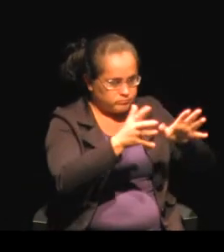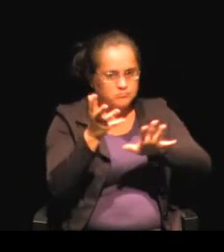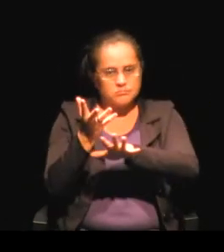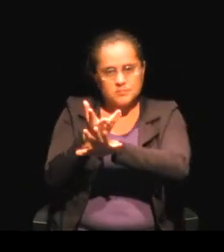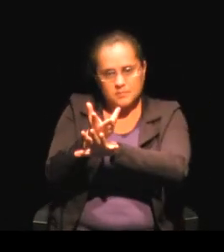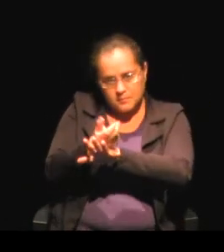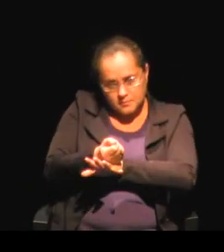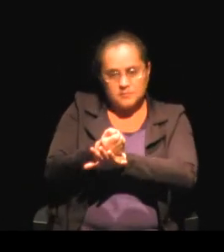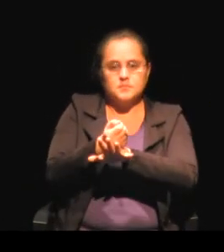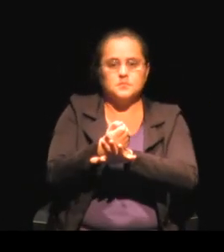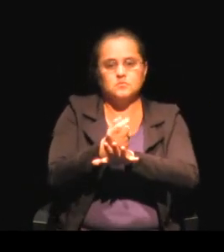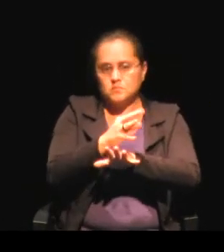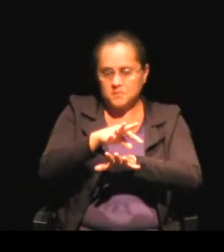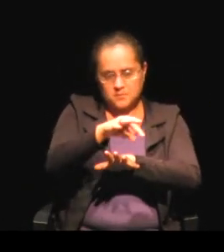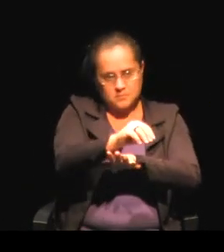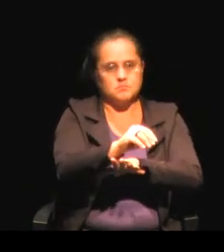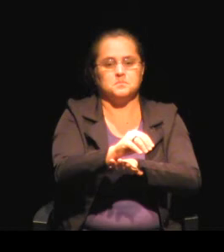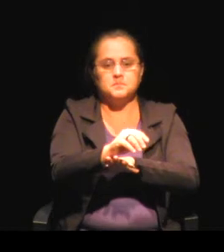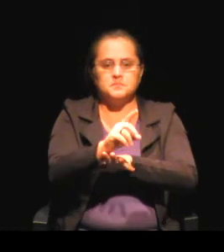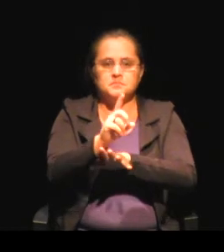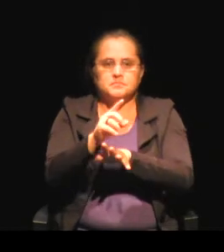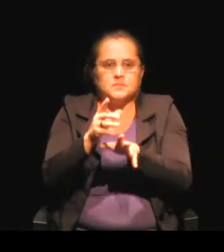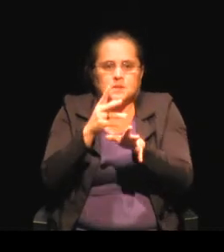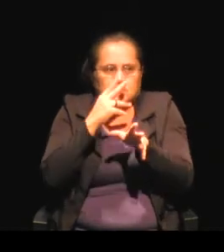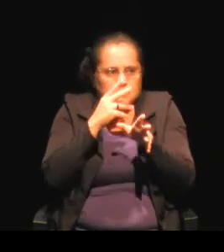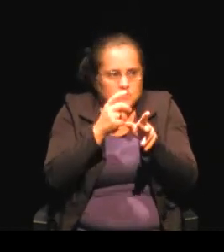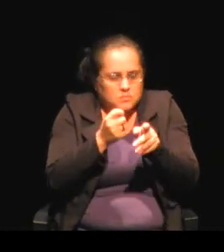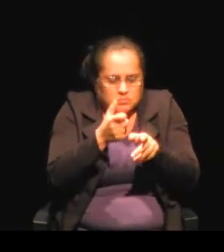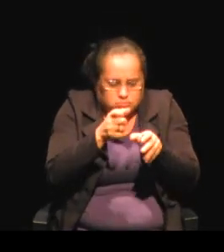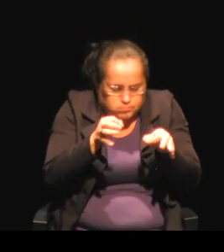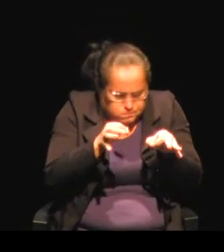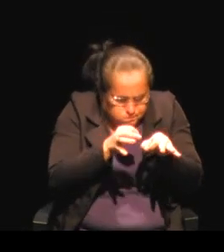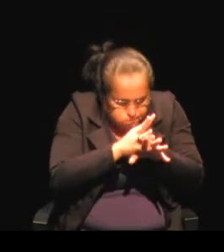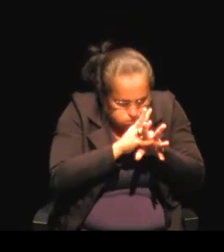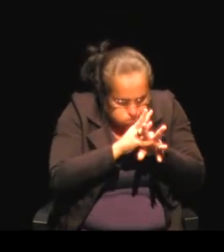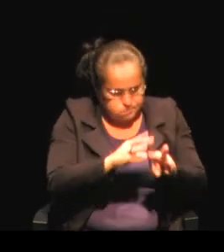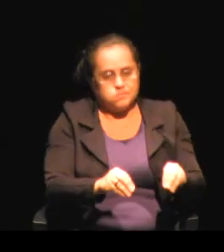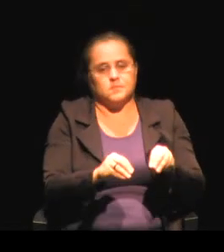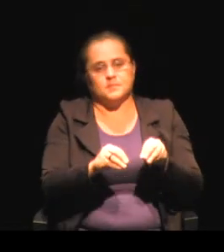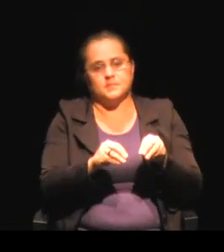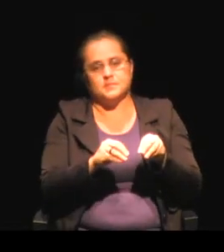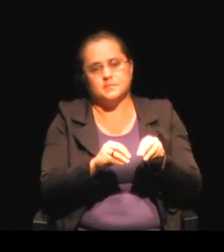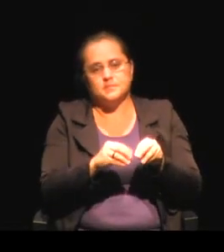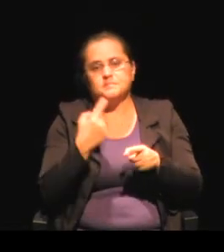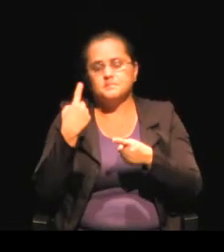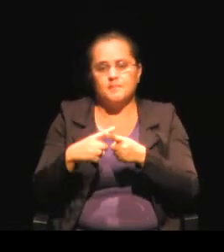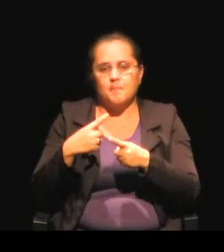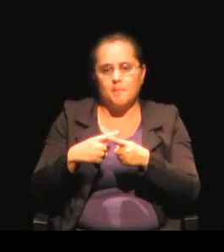algumas visões da cidade e serem vistos também de fora lá dentro. Acho que reconectando, de certa maneira, um